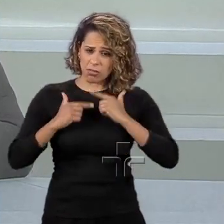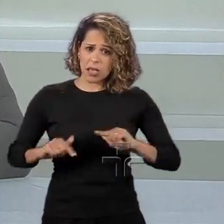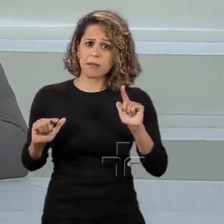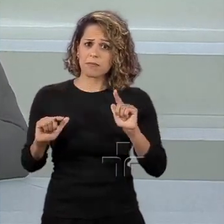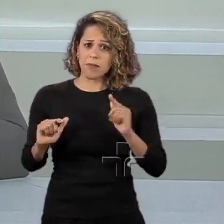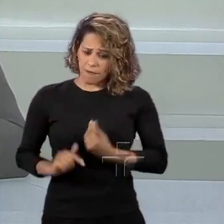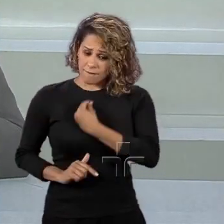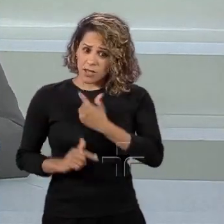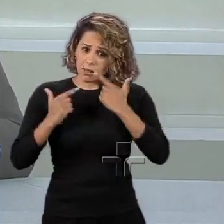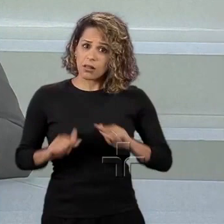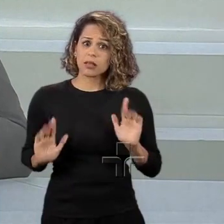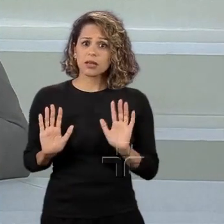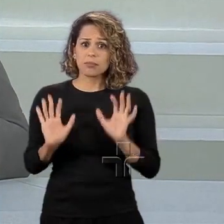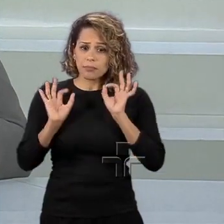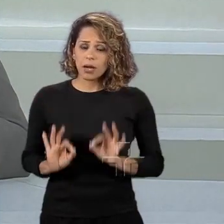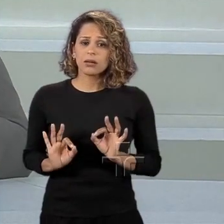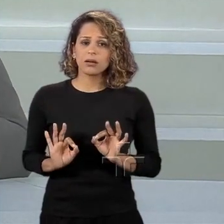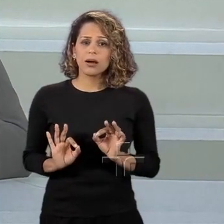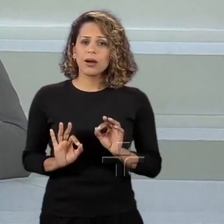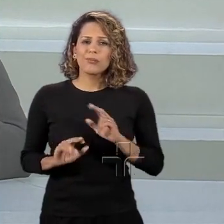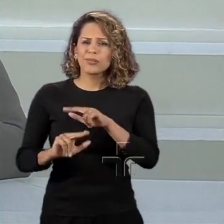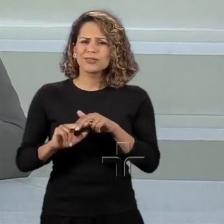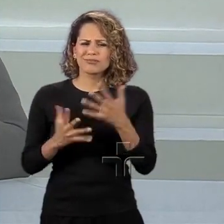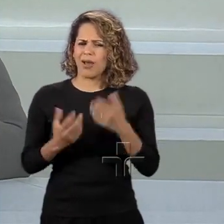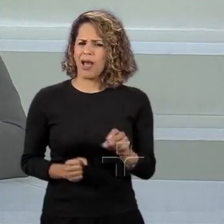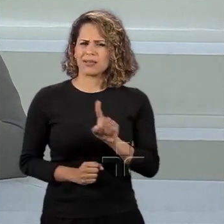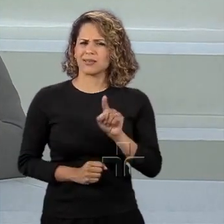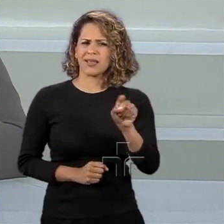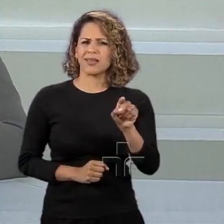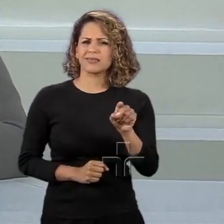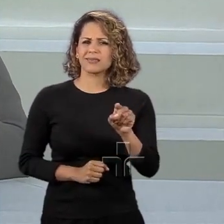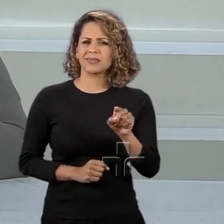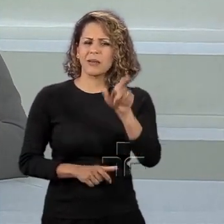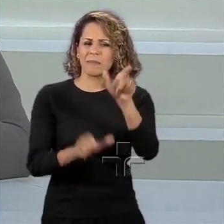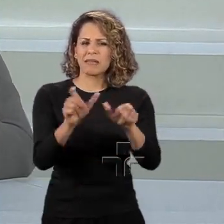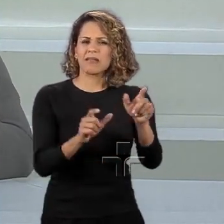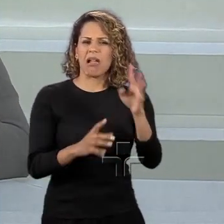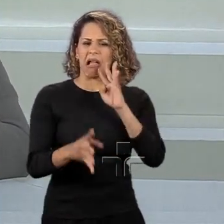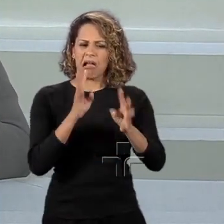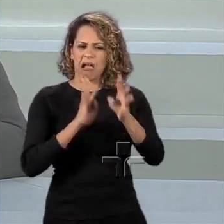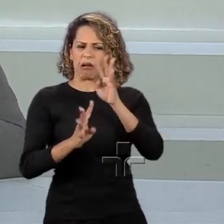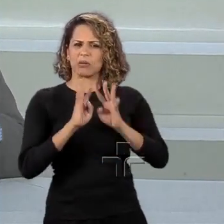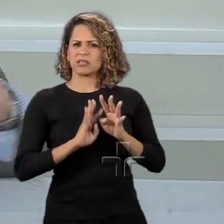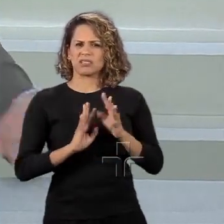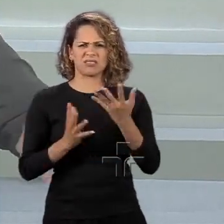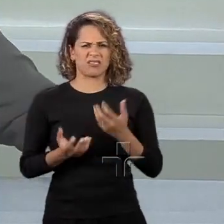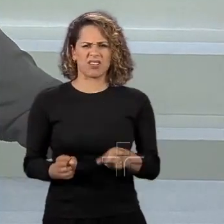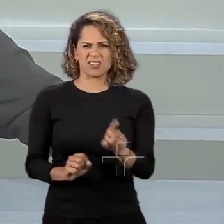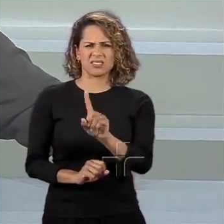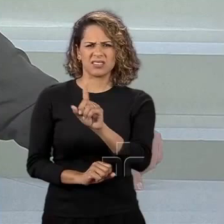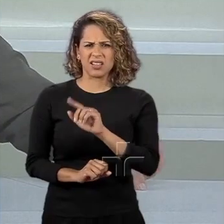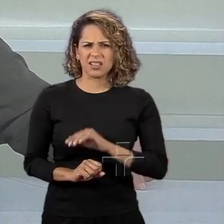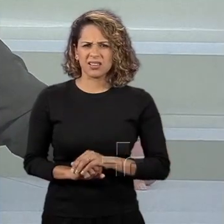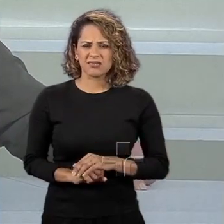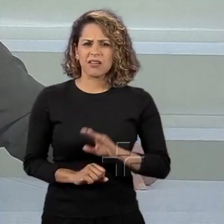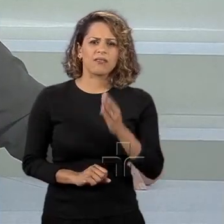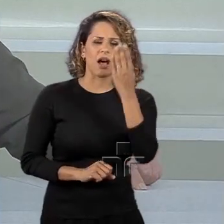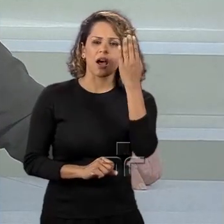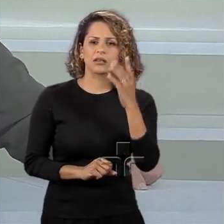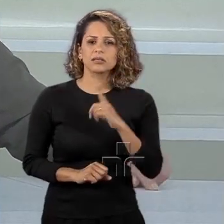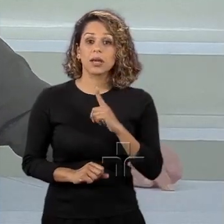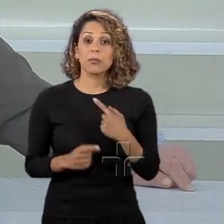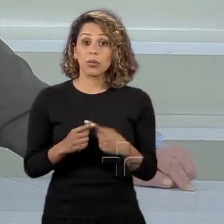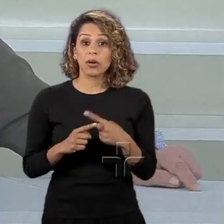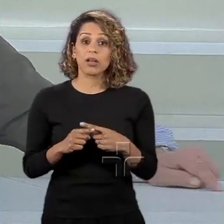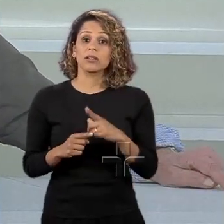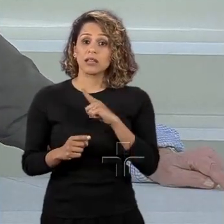essa narrativa destruidora de gente que não faz nada pela saúde, só complica. Porque para registrar uma pesquisa clínica no